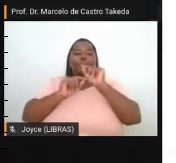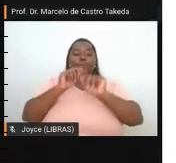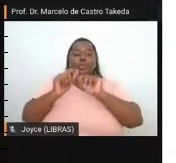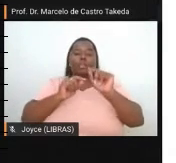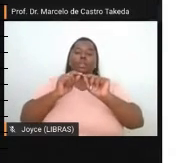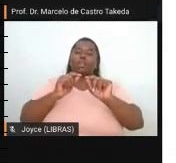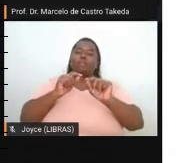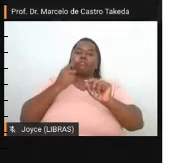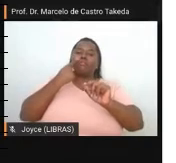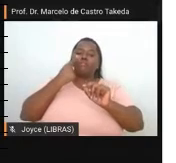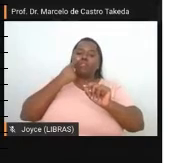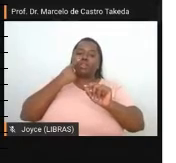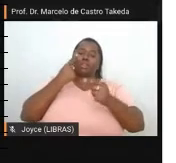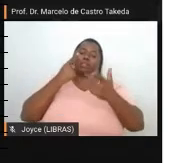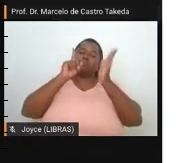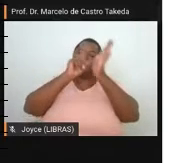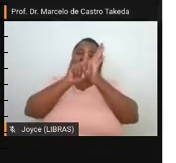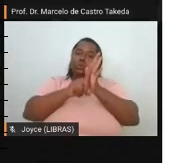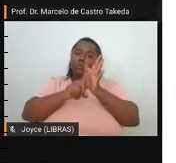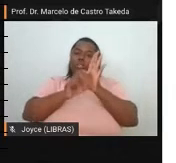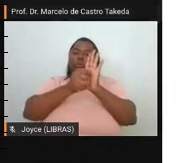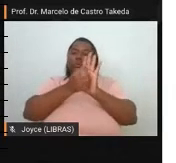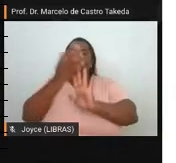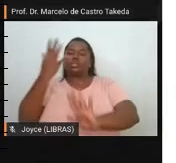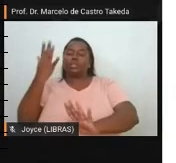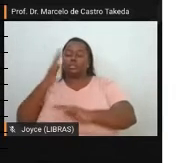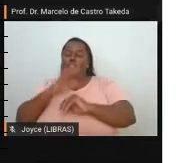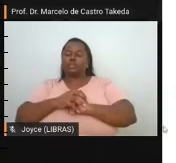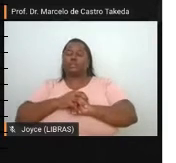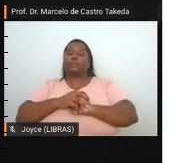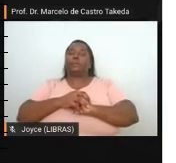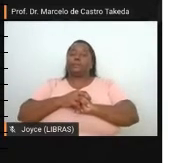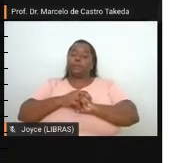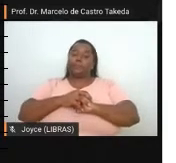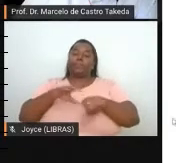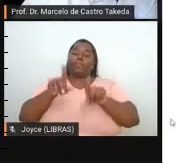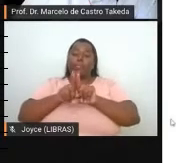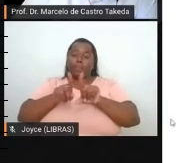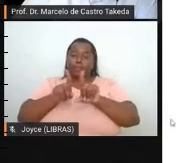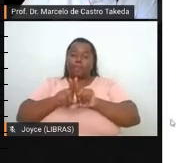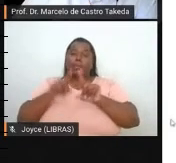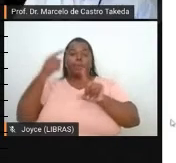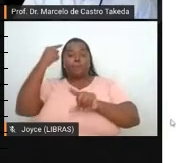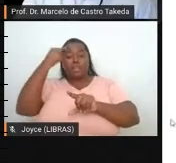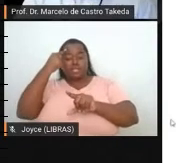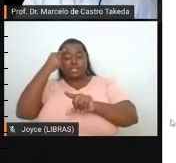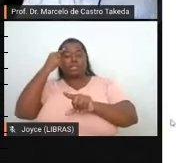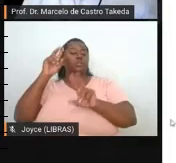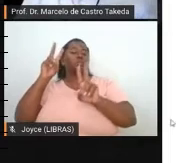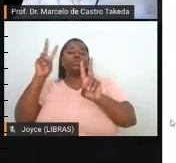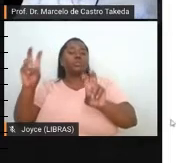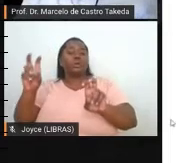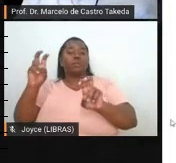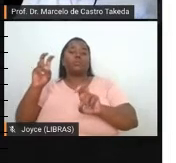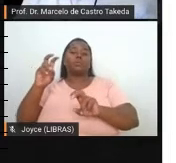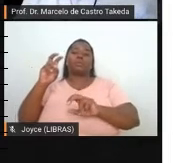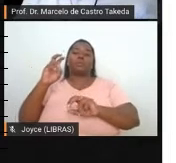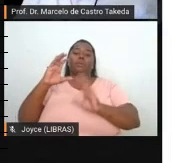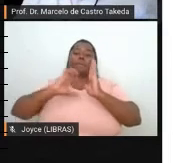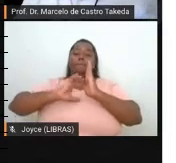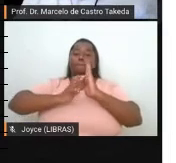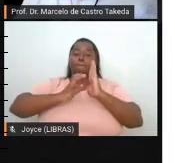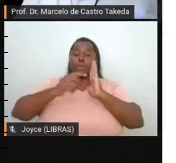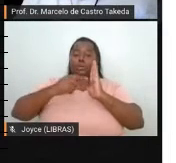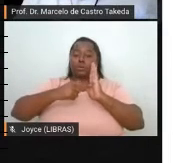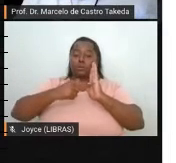até maior do que esse. Bom, isso pensando, então, em um banco de dados existente,